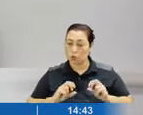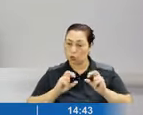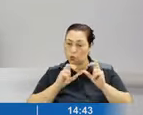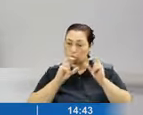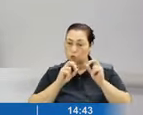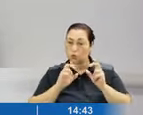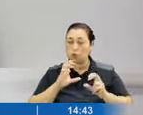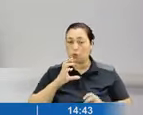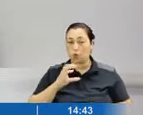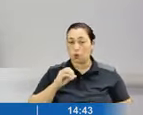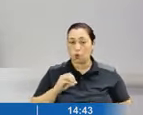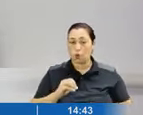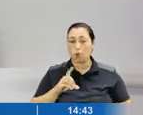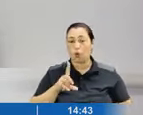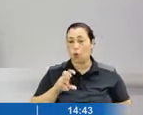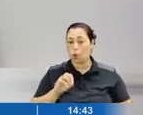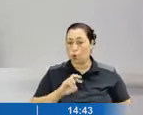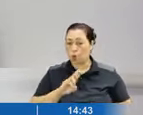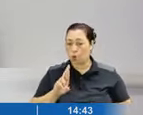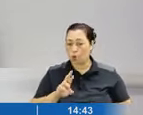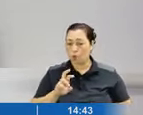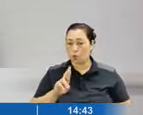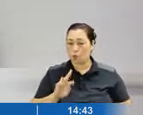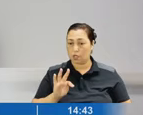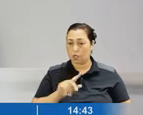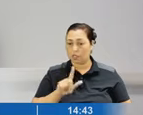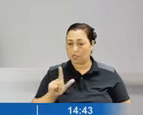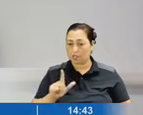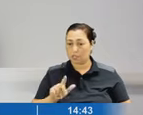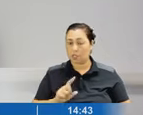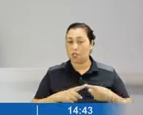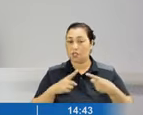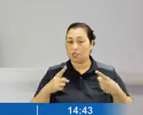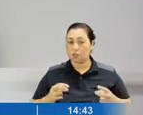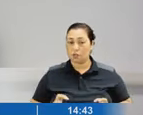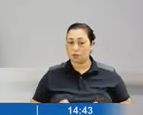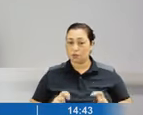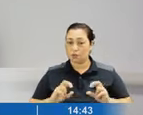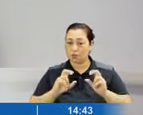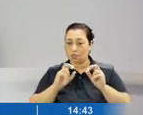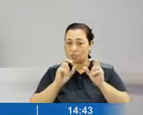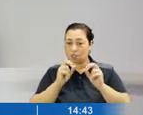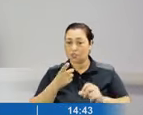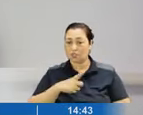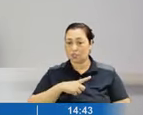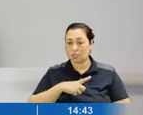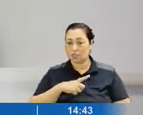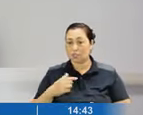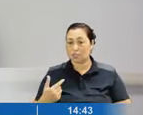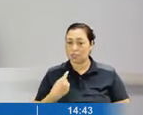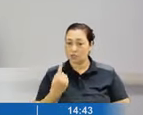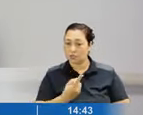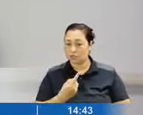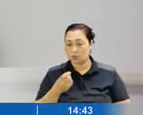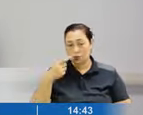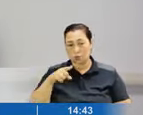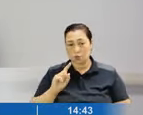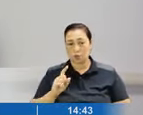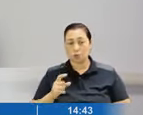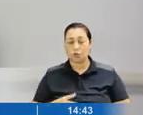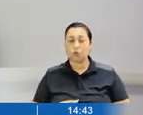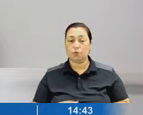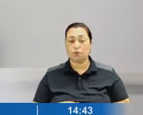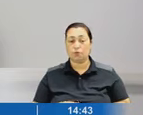coloretal. Poucos de nós sabemos que é um dos cânceres mais incidentes que temos em nosso meio. Depois do câncer